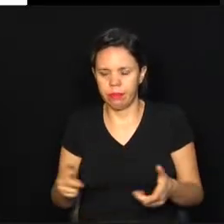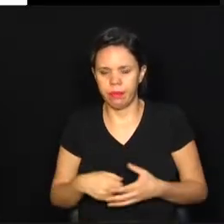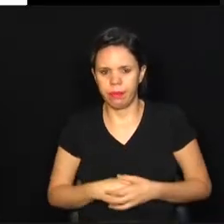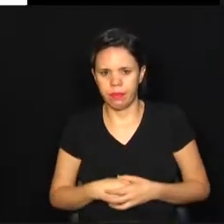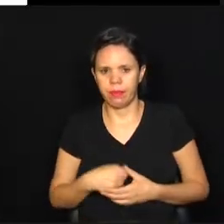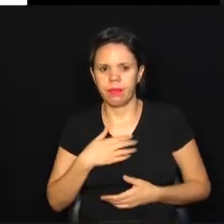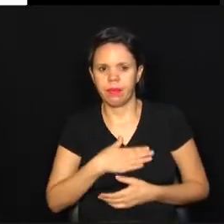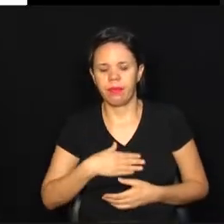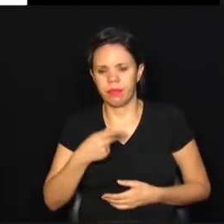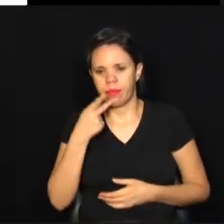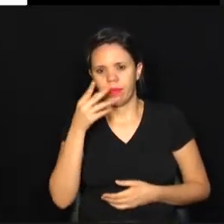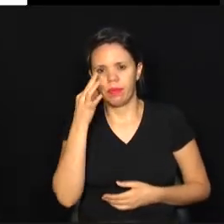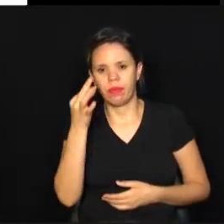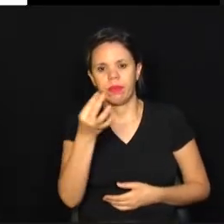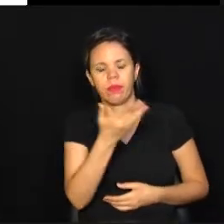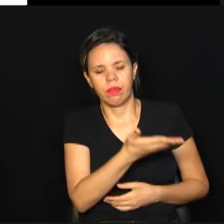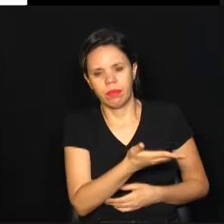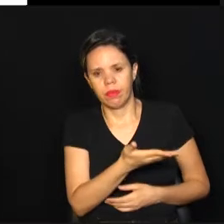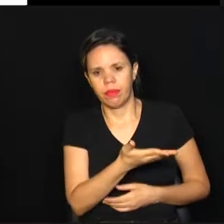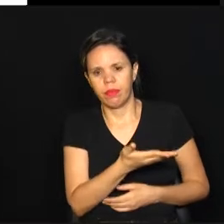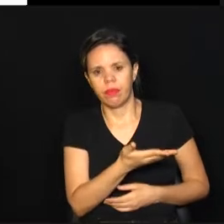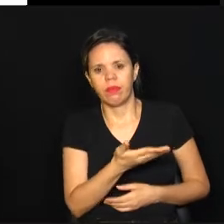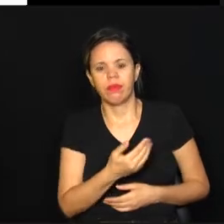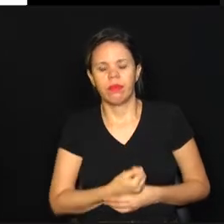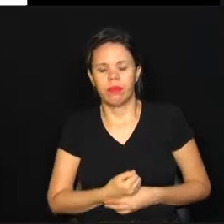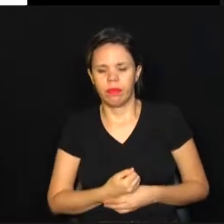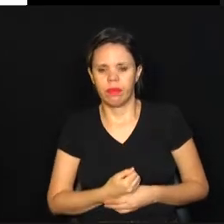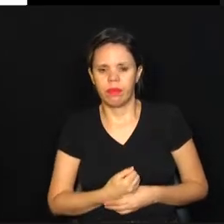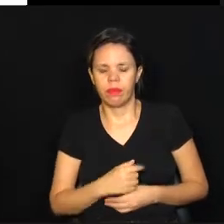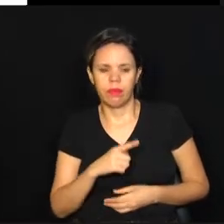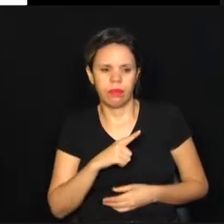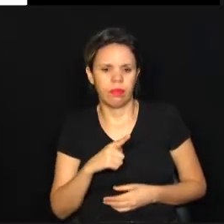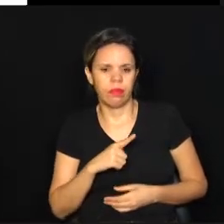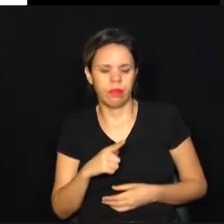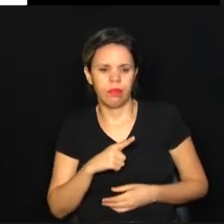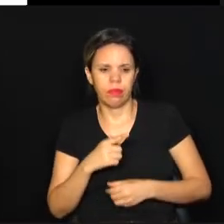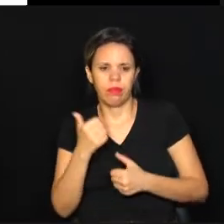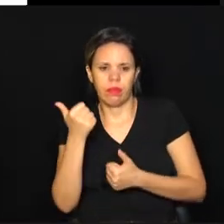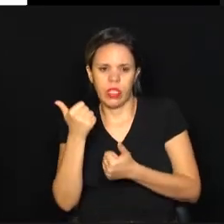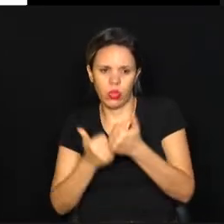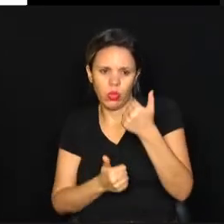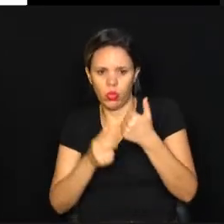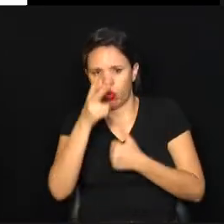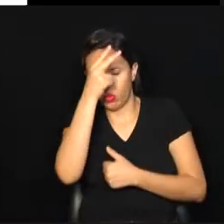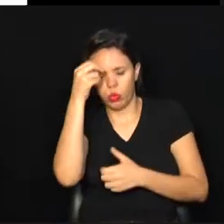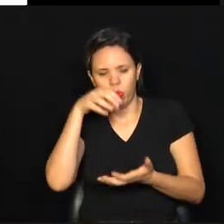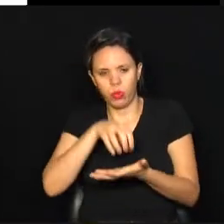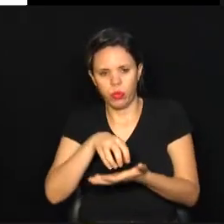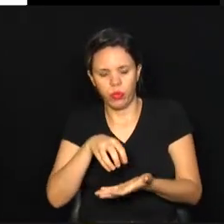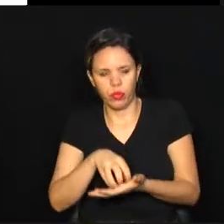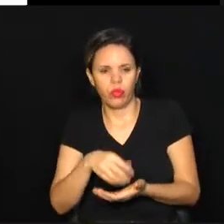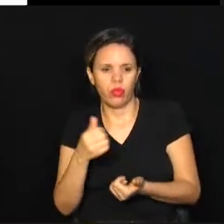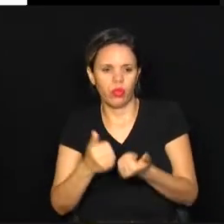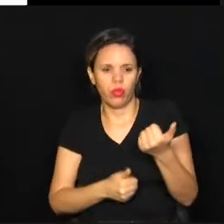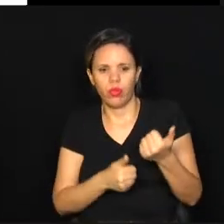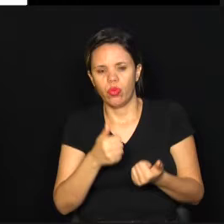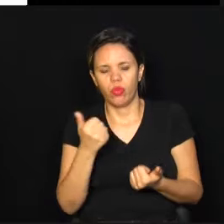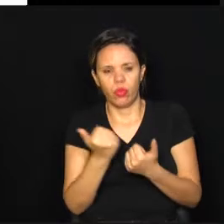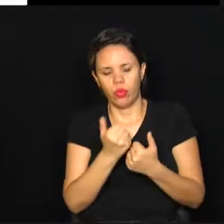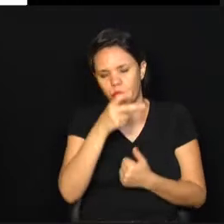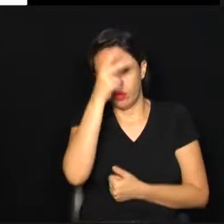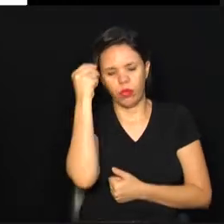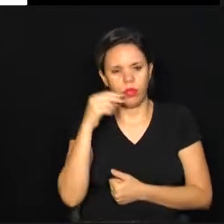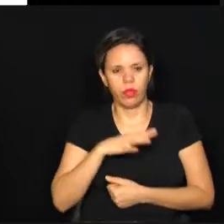que eu gostaria de chamar a atenção aqui é que, embora a gente tenha uma subprefeitura, ou subprefeituras na nossa